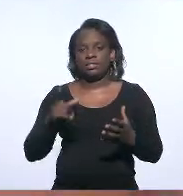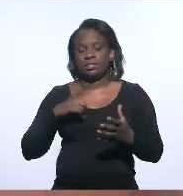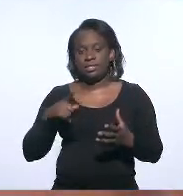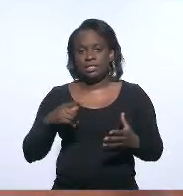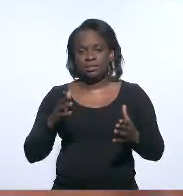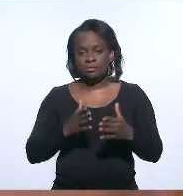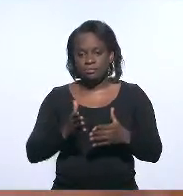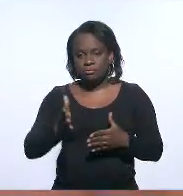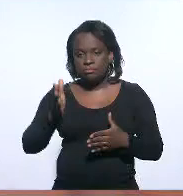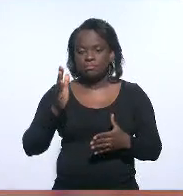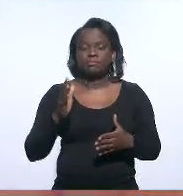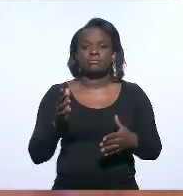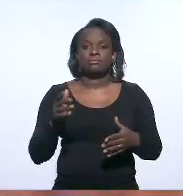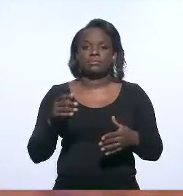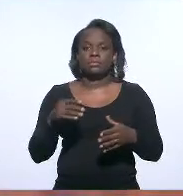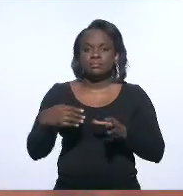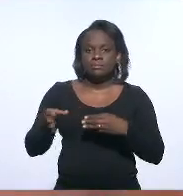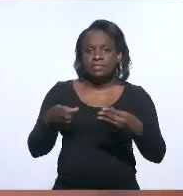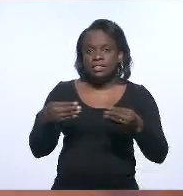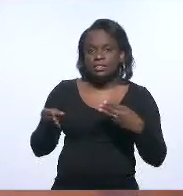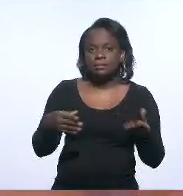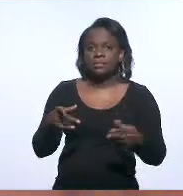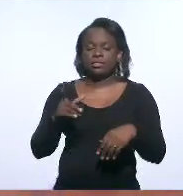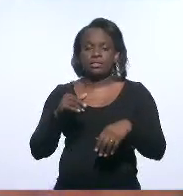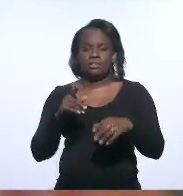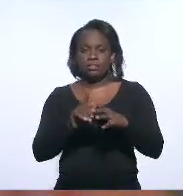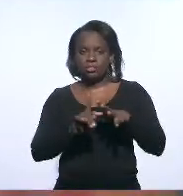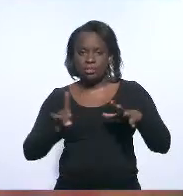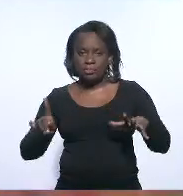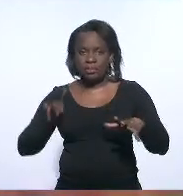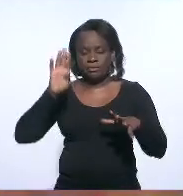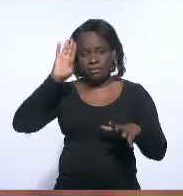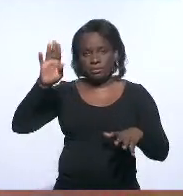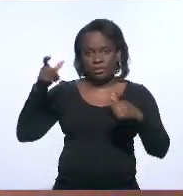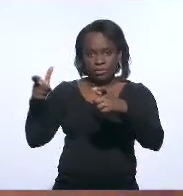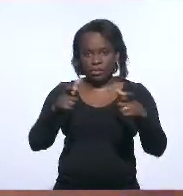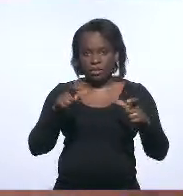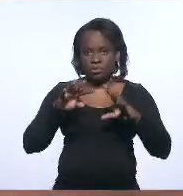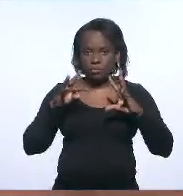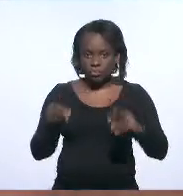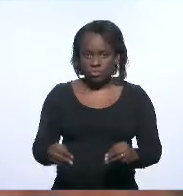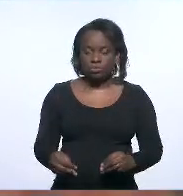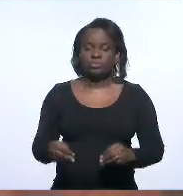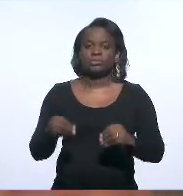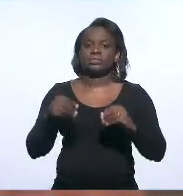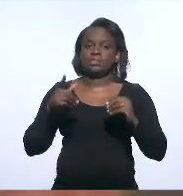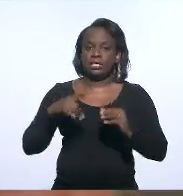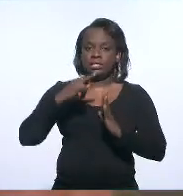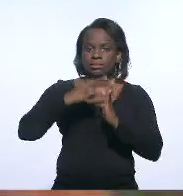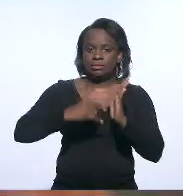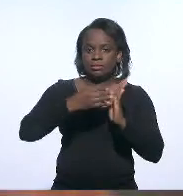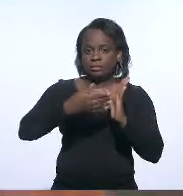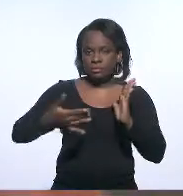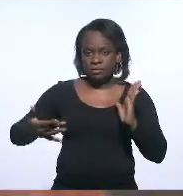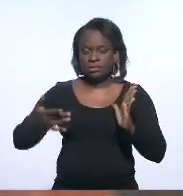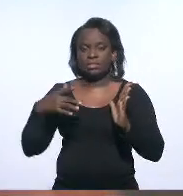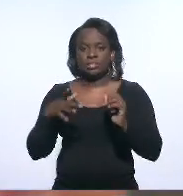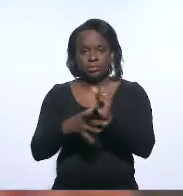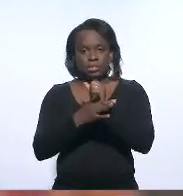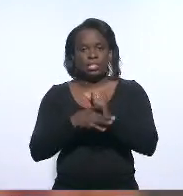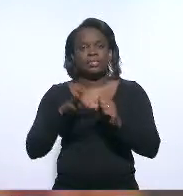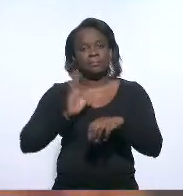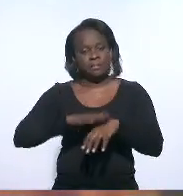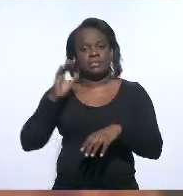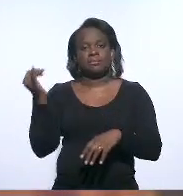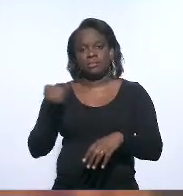está entrando, que com a flexibilização do isolamento social na maior parte dos lugares, protocolos de segurança se tornam cada vez